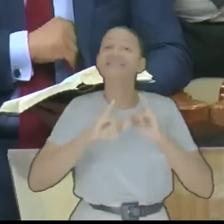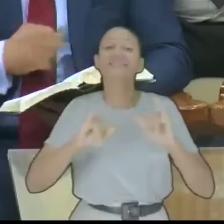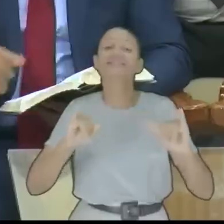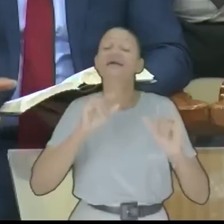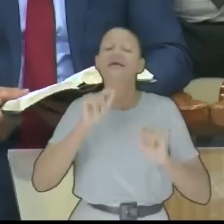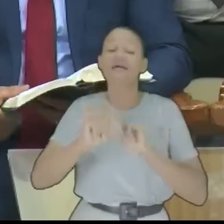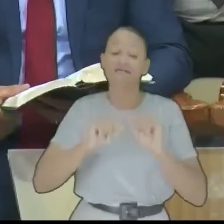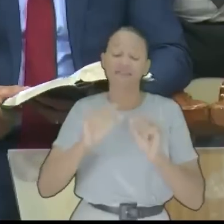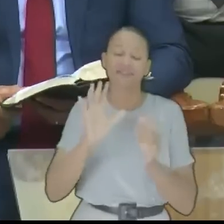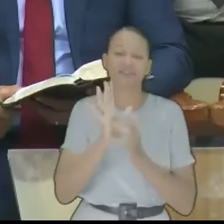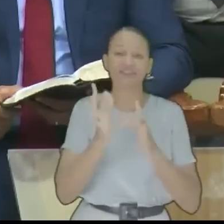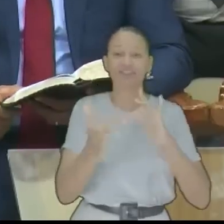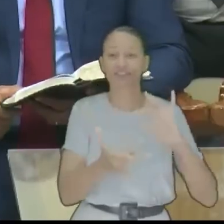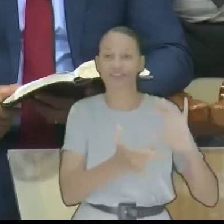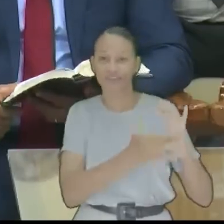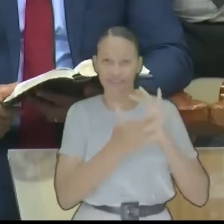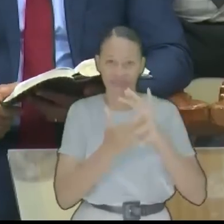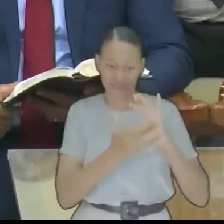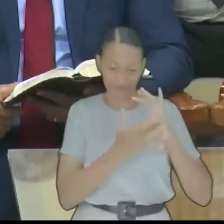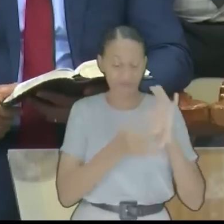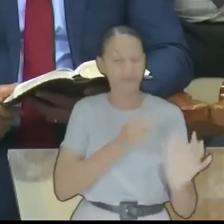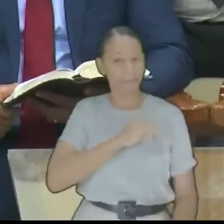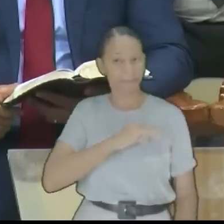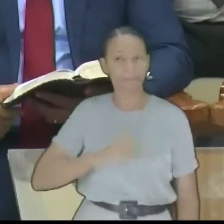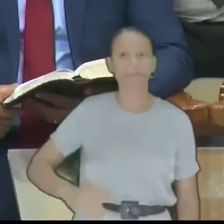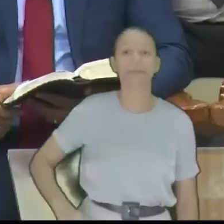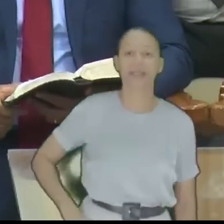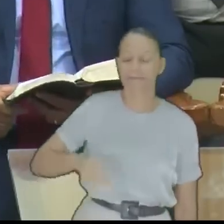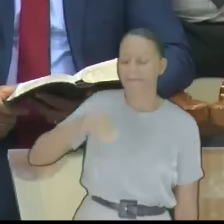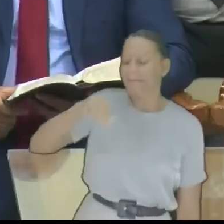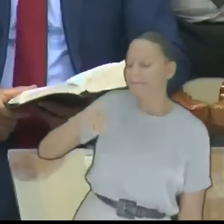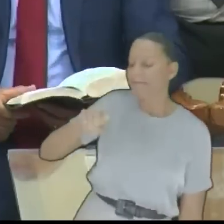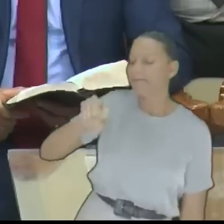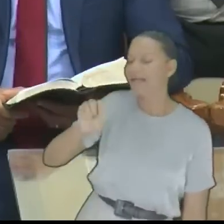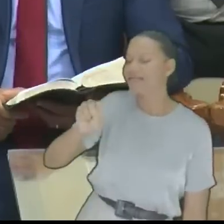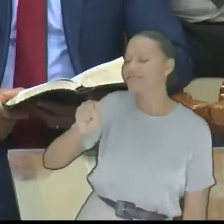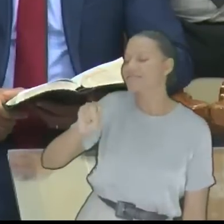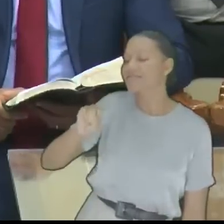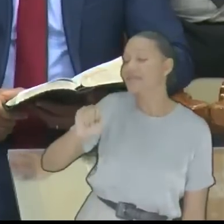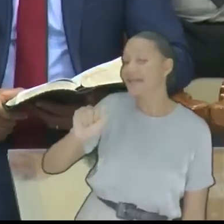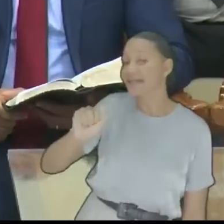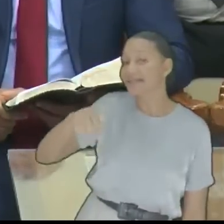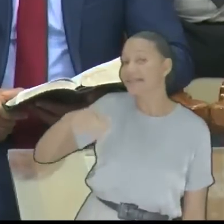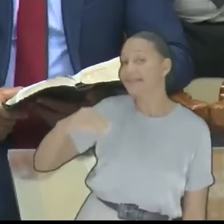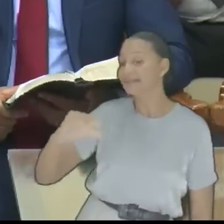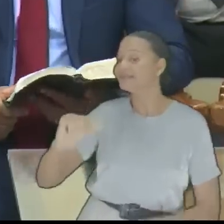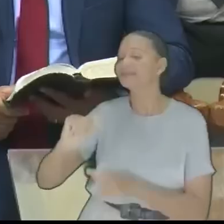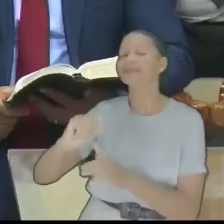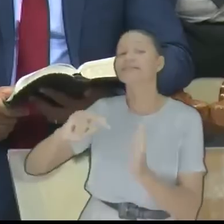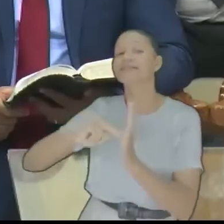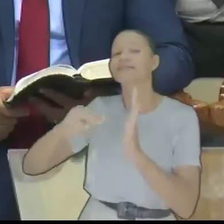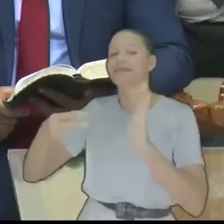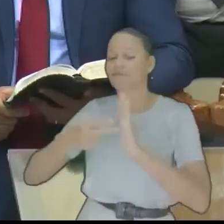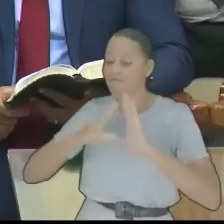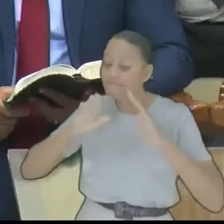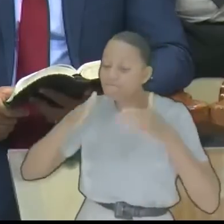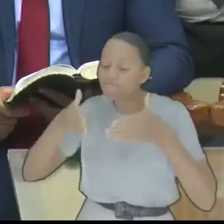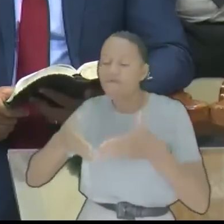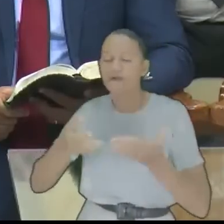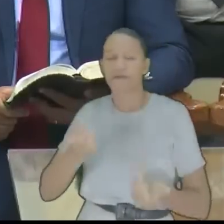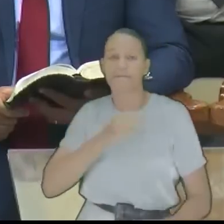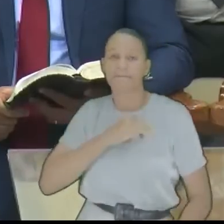dizer uma profecia messiânica? Messiânica quer dizer referente ao Messias,